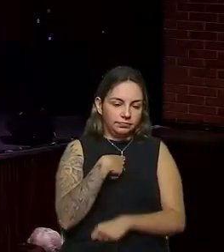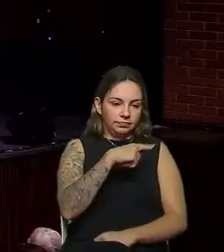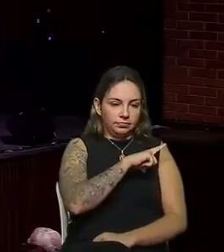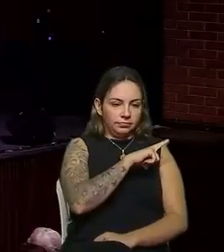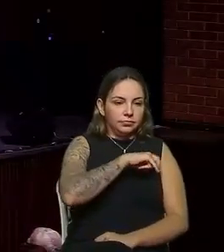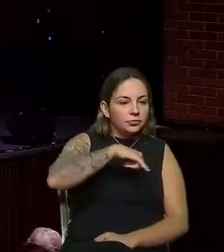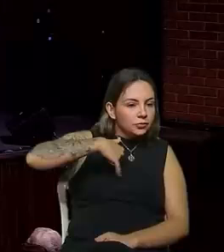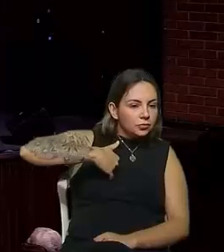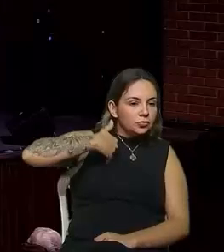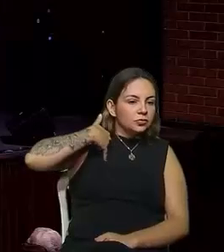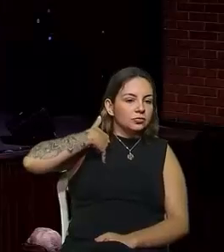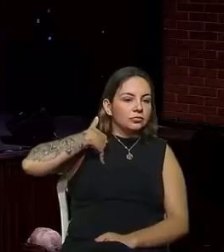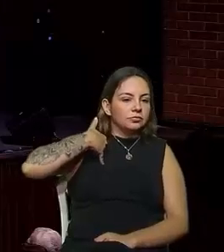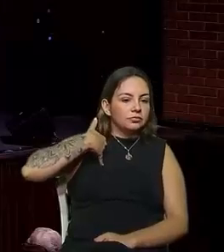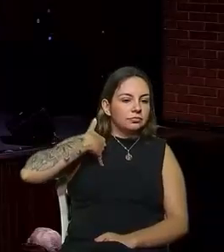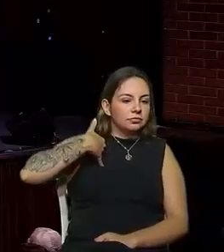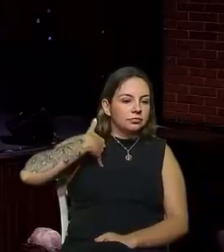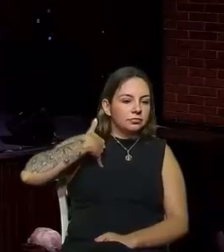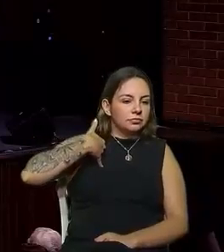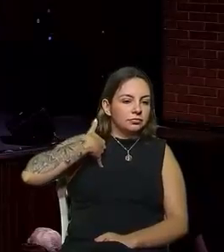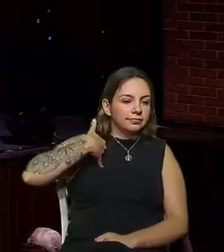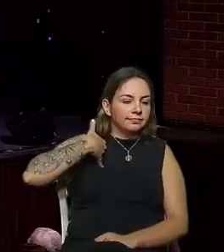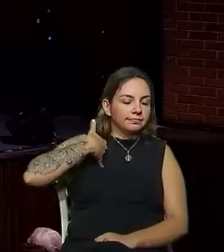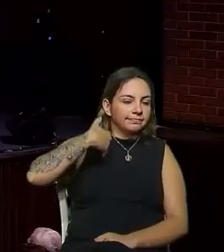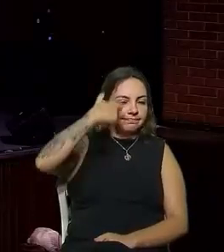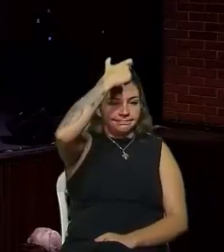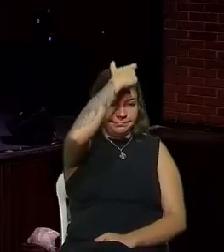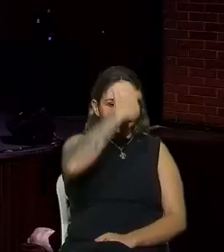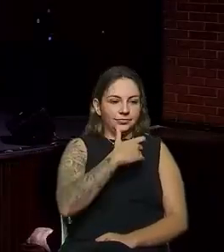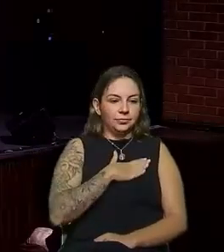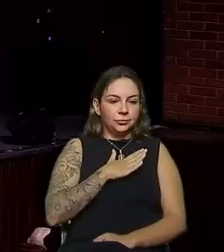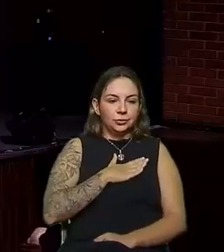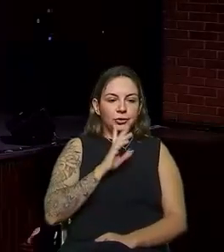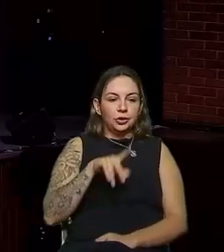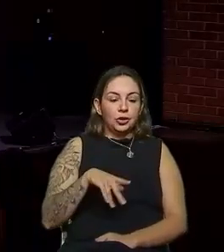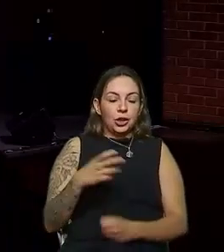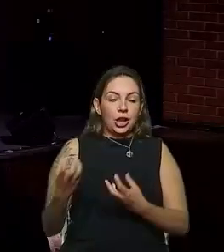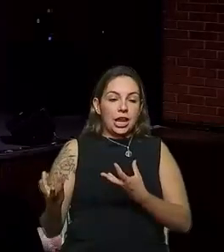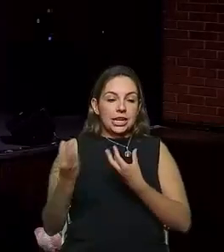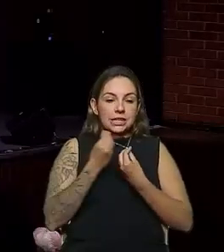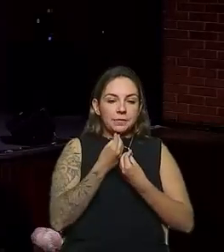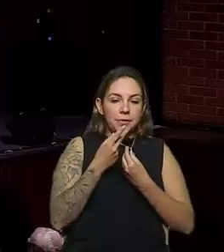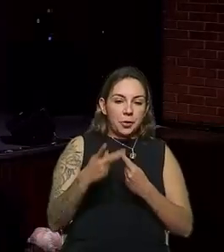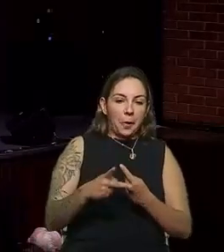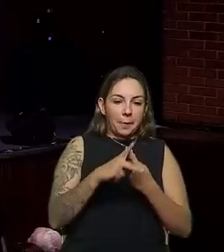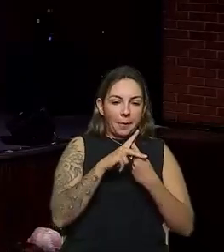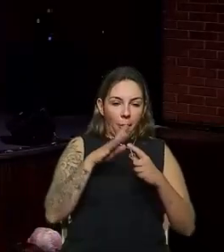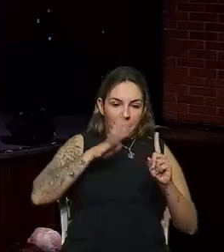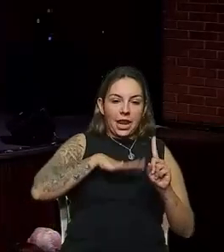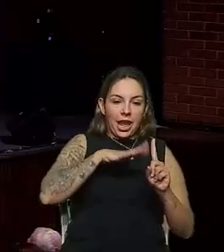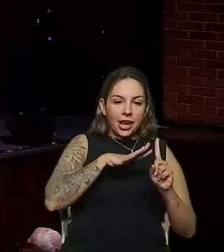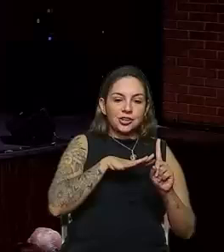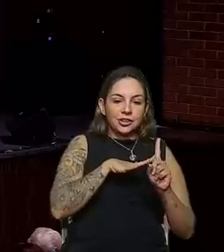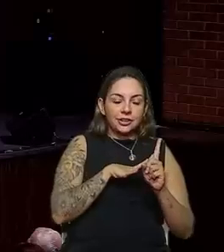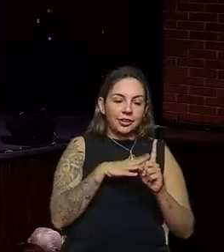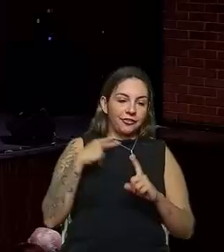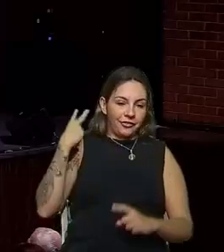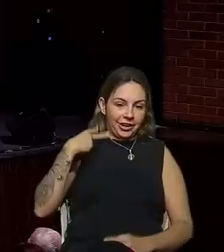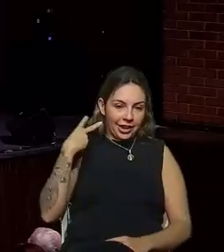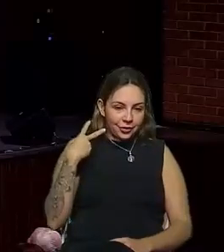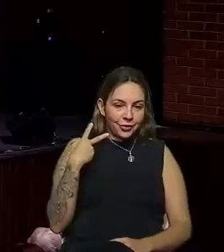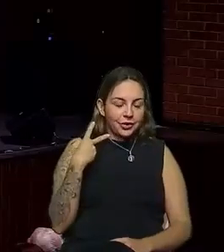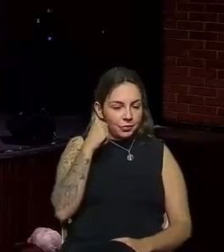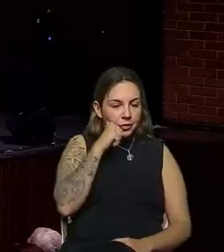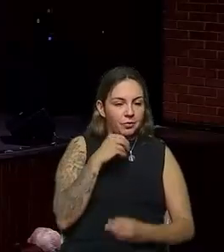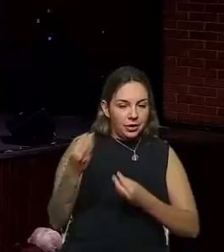tenho o orgulho e a honra de ser cidadão honorário. Eu recebi, graças à então vereadora